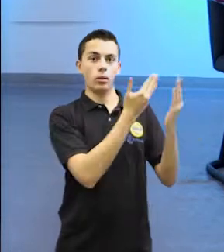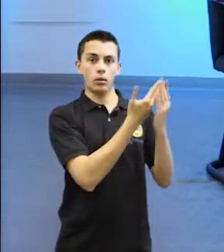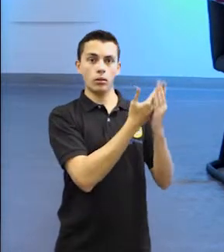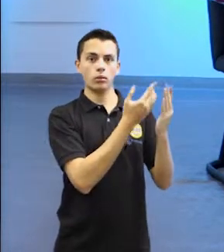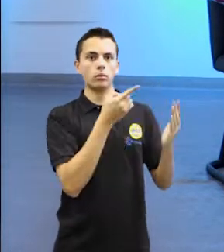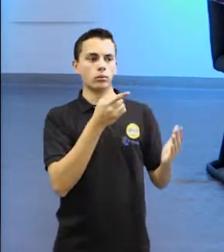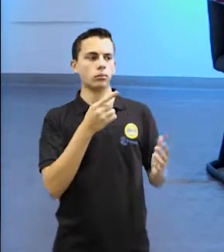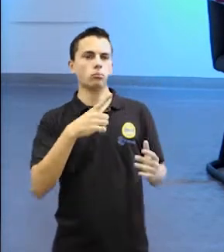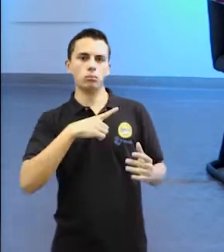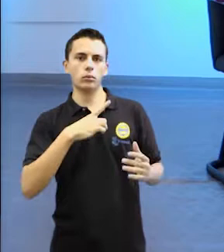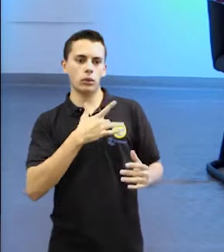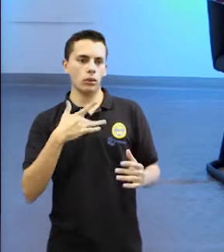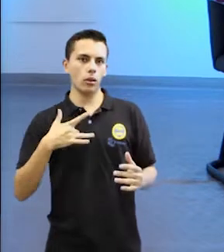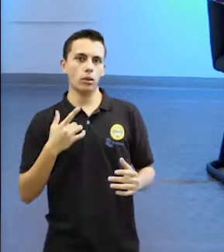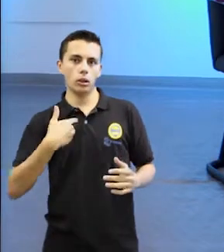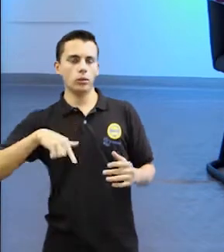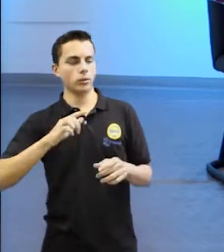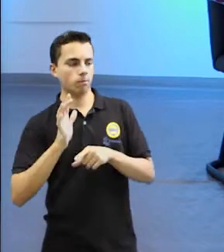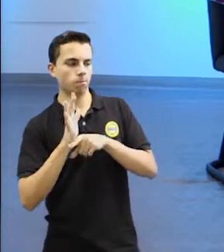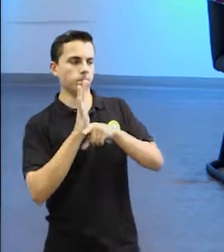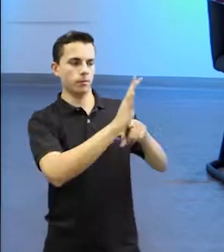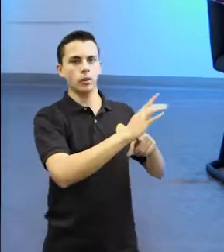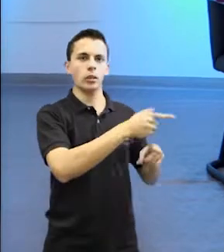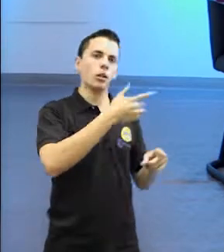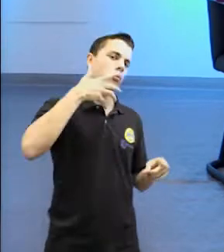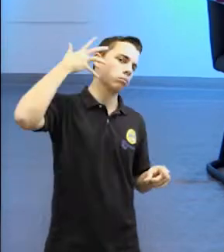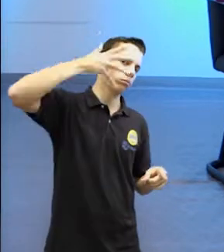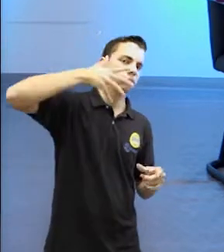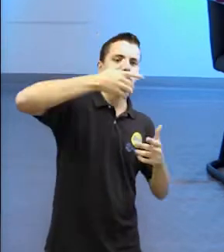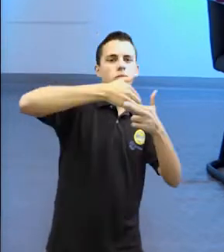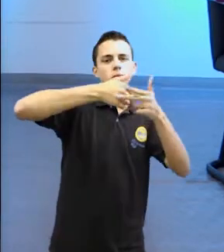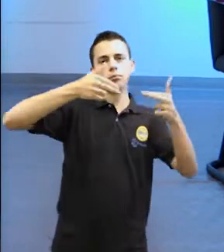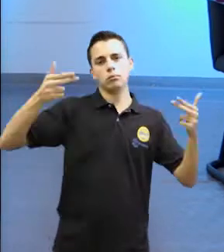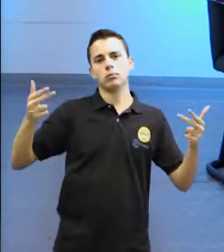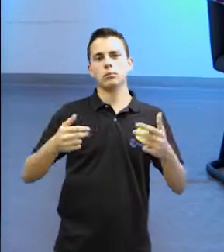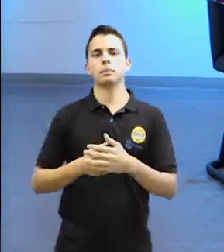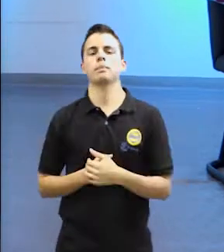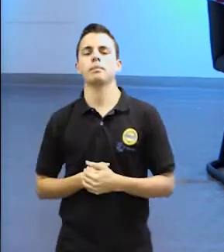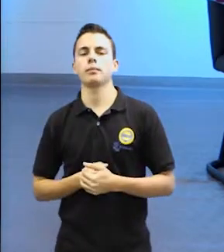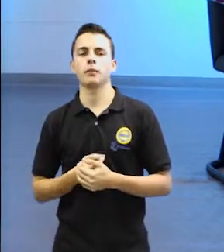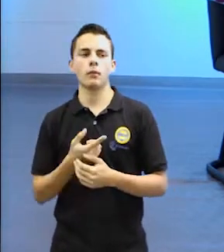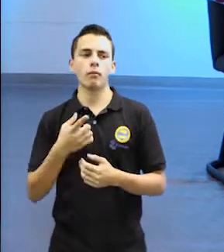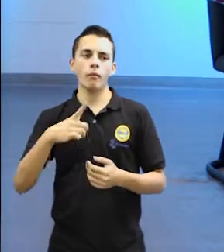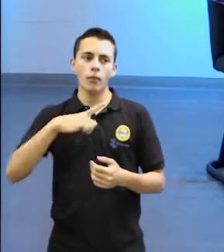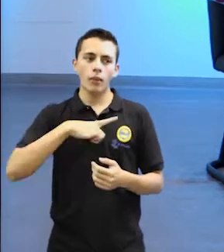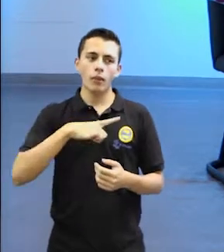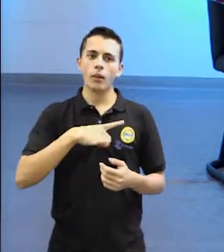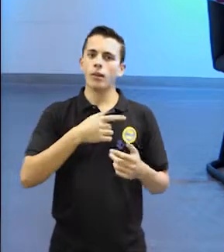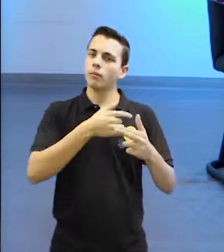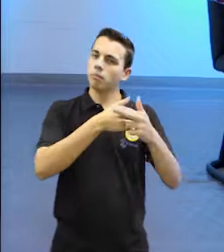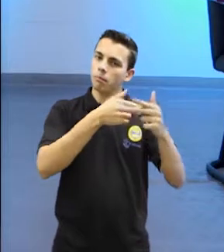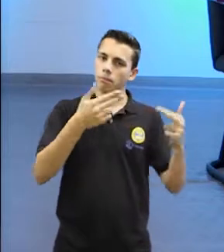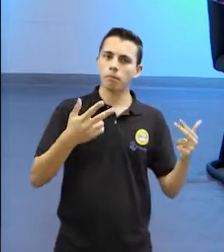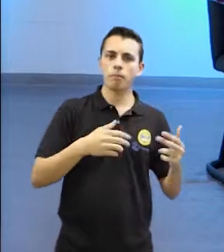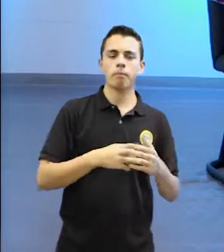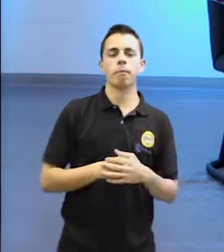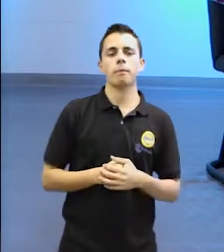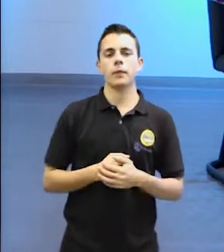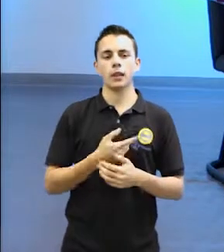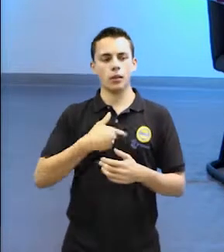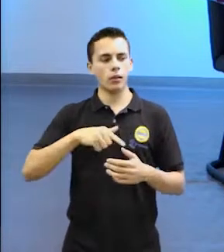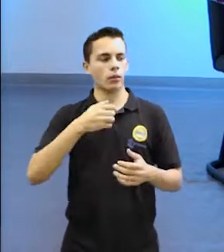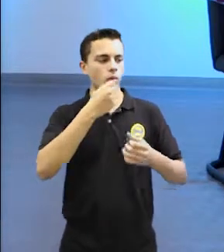de saúde, eles Olha, sempre chamam a gente tá. E nós levamos essa palestra, que é teatralizado também, com tá. Clowns